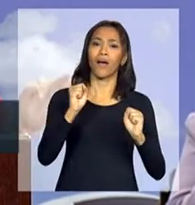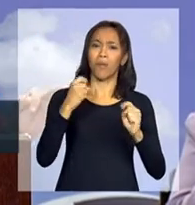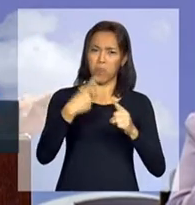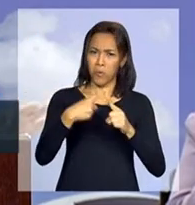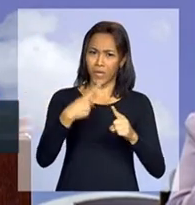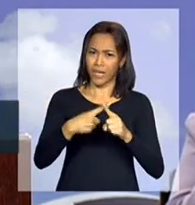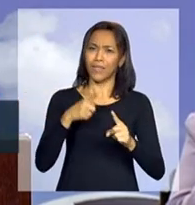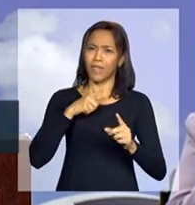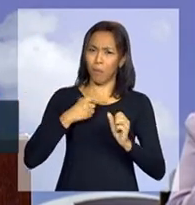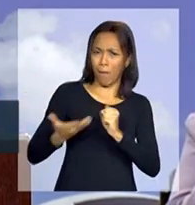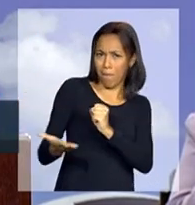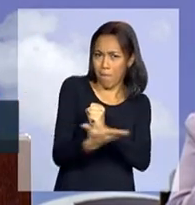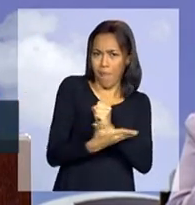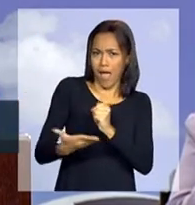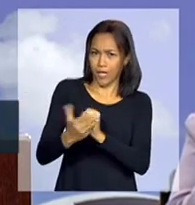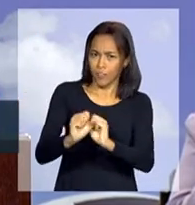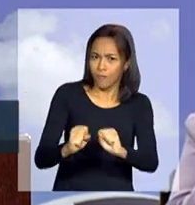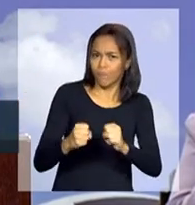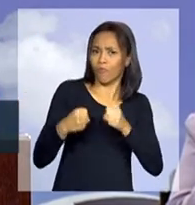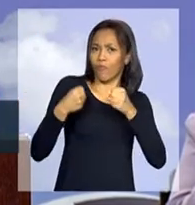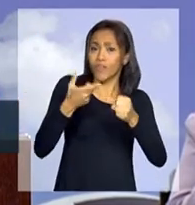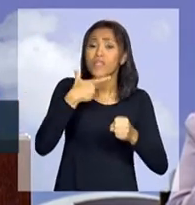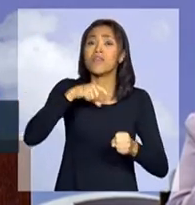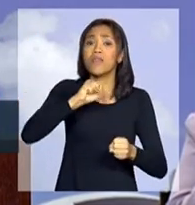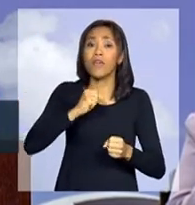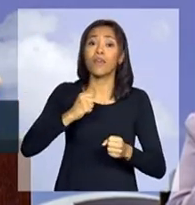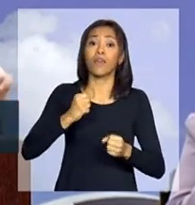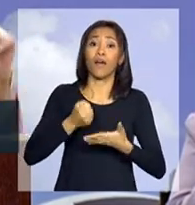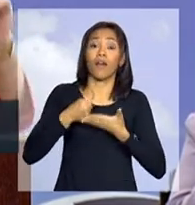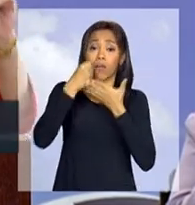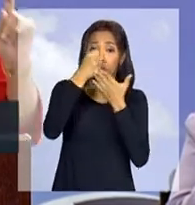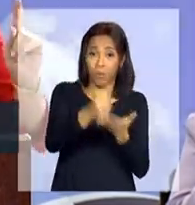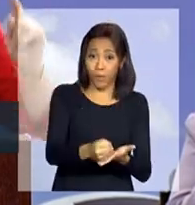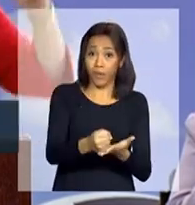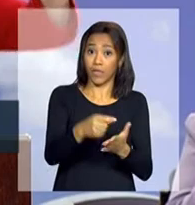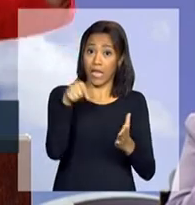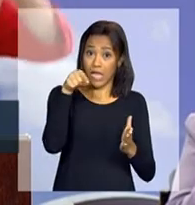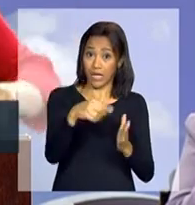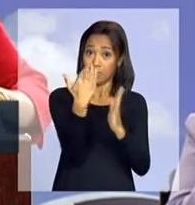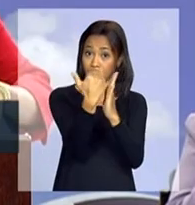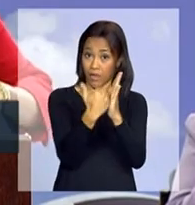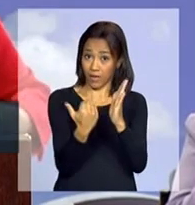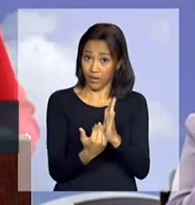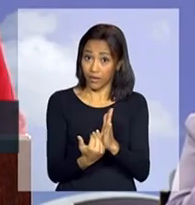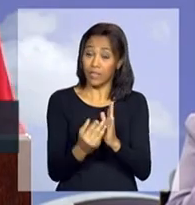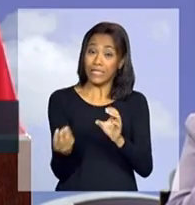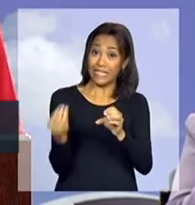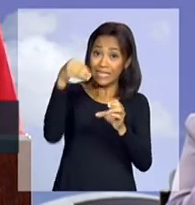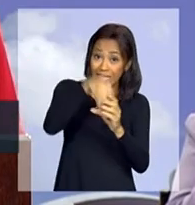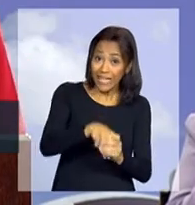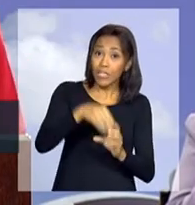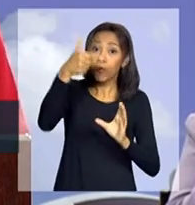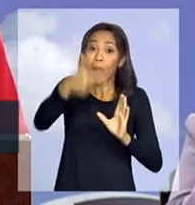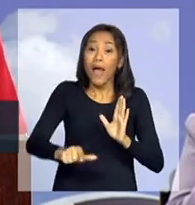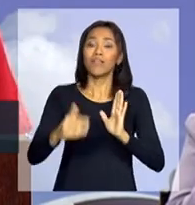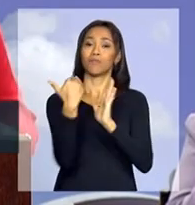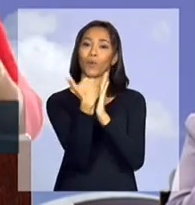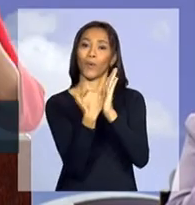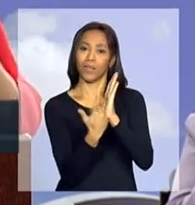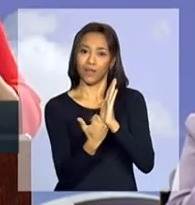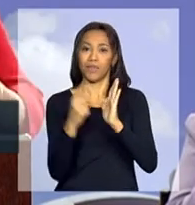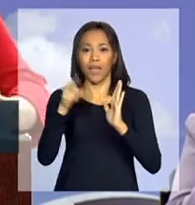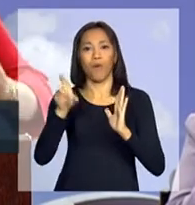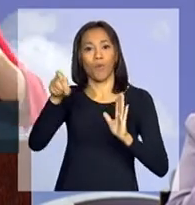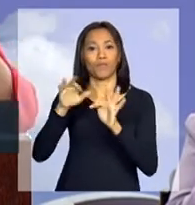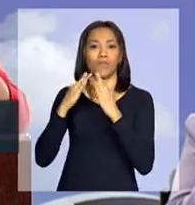sustentação forte quem sustenta o programa Brasil sem miséria dentro dele o bolsa família